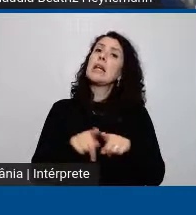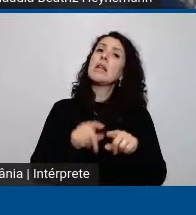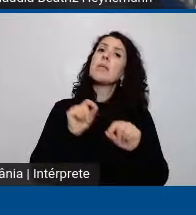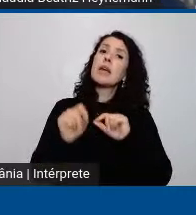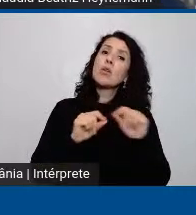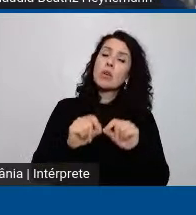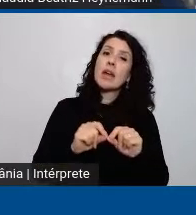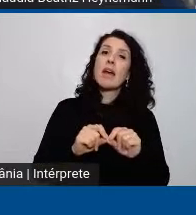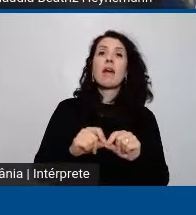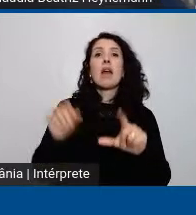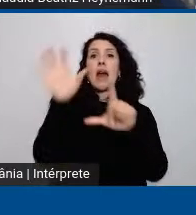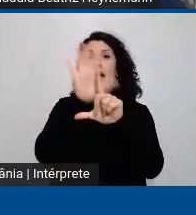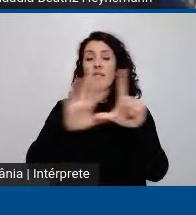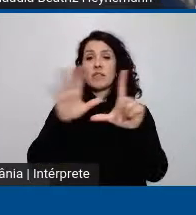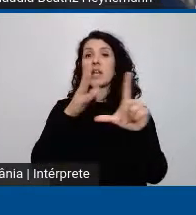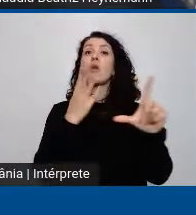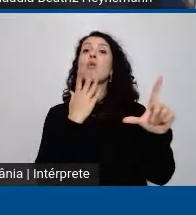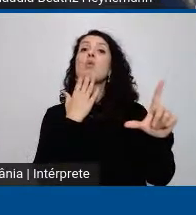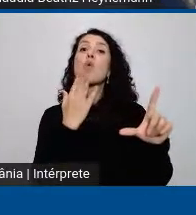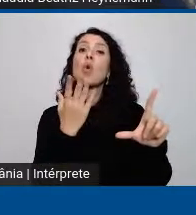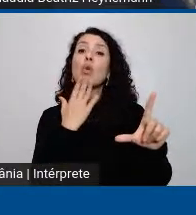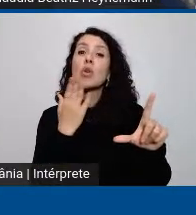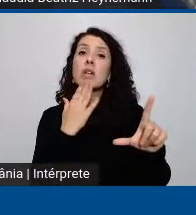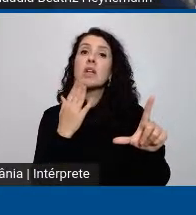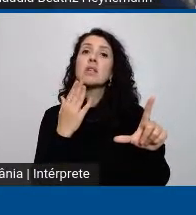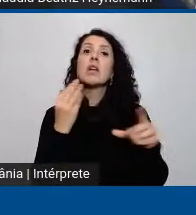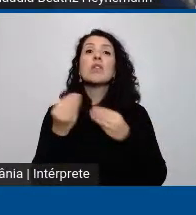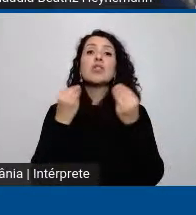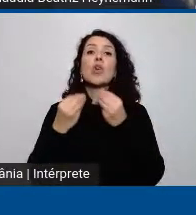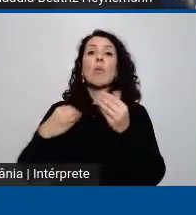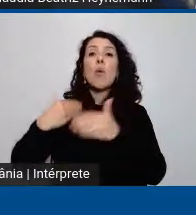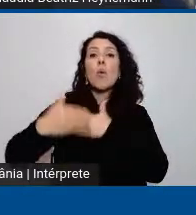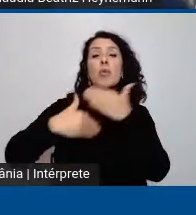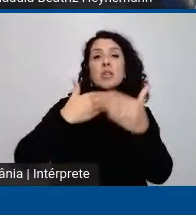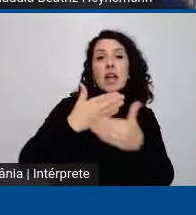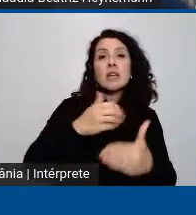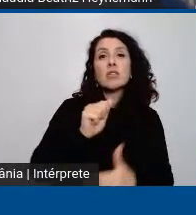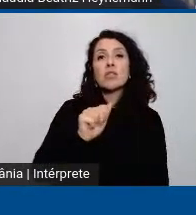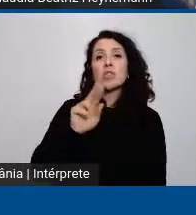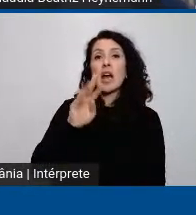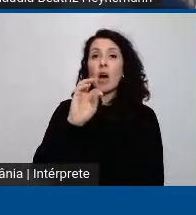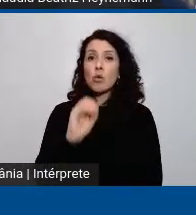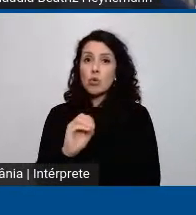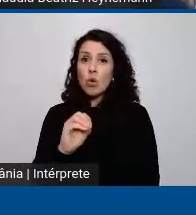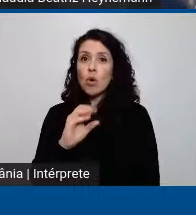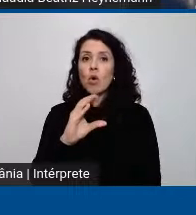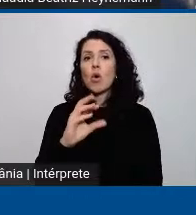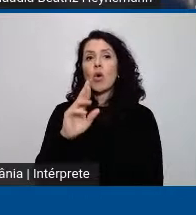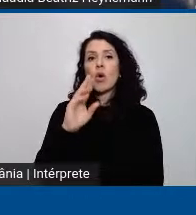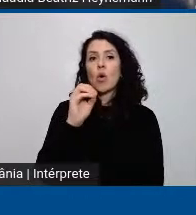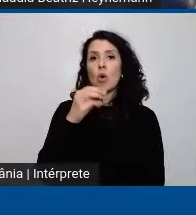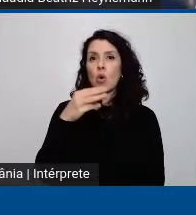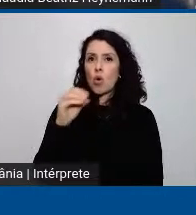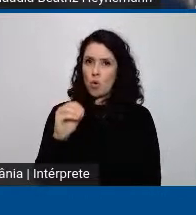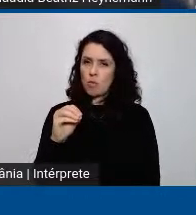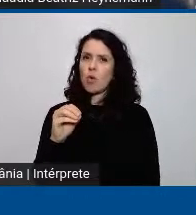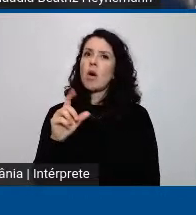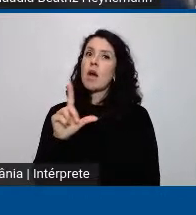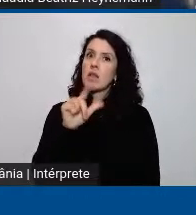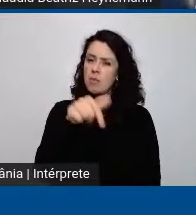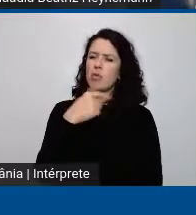às viculaires, obtidas pelo processo do autocromo, né, que nós daremos especial atenção